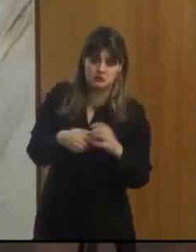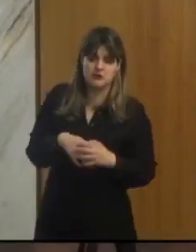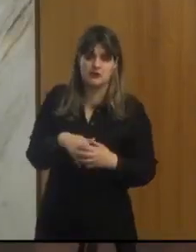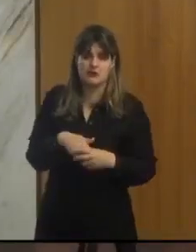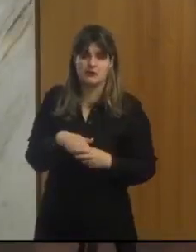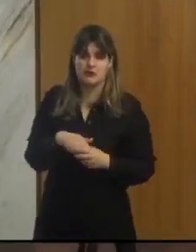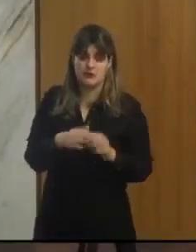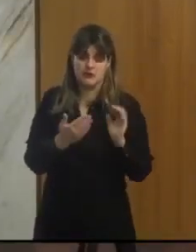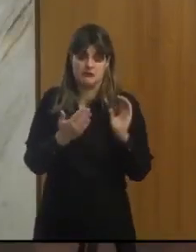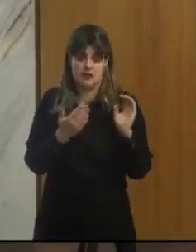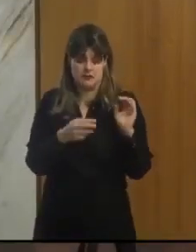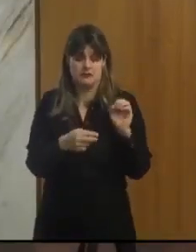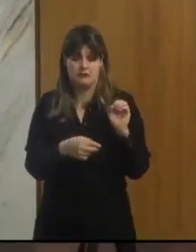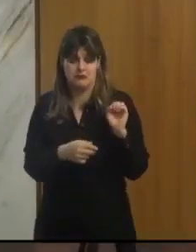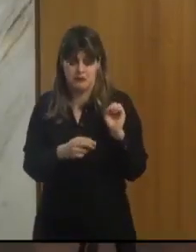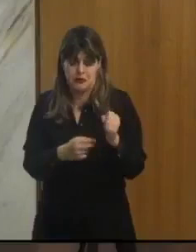quase a cair.